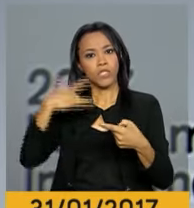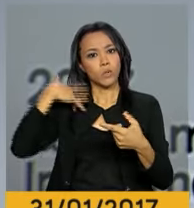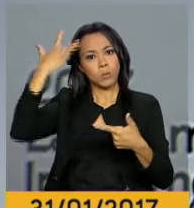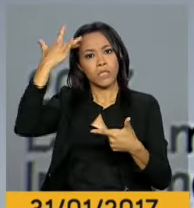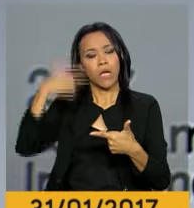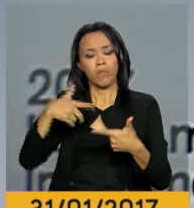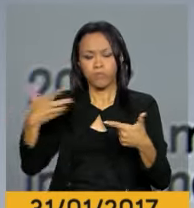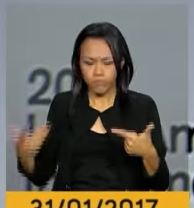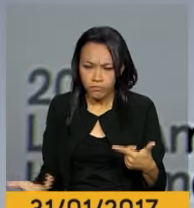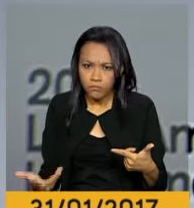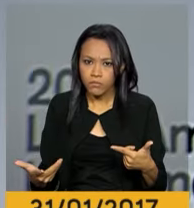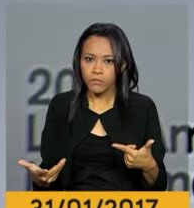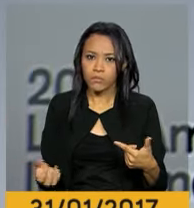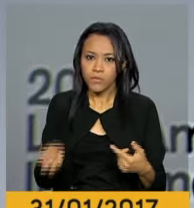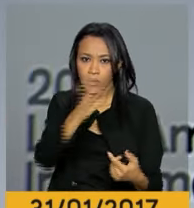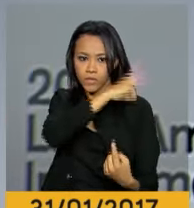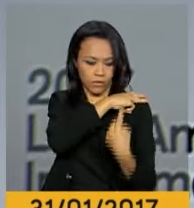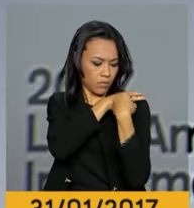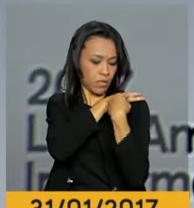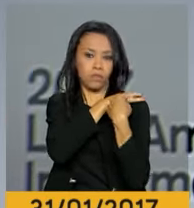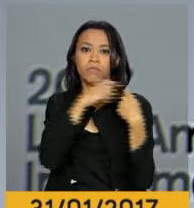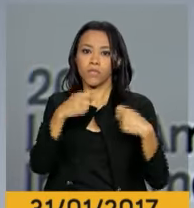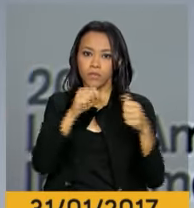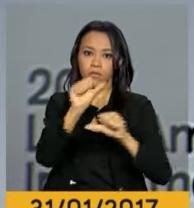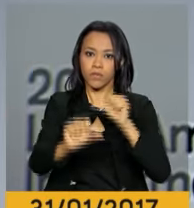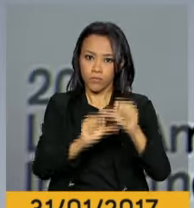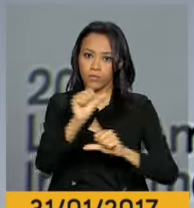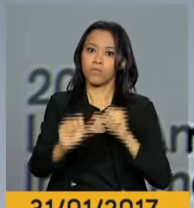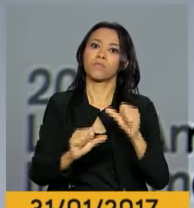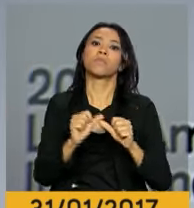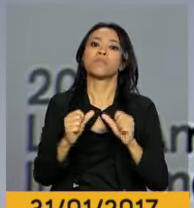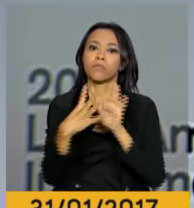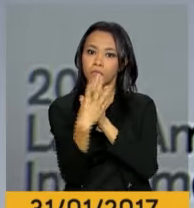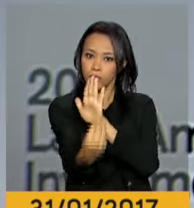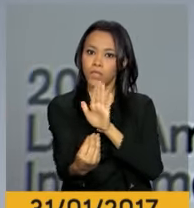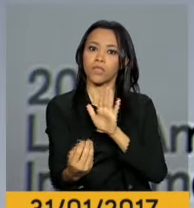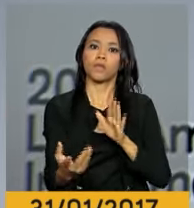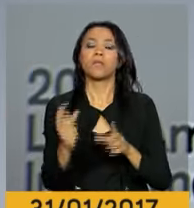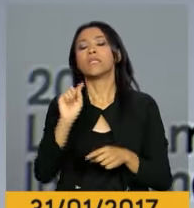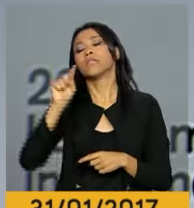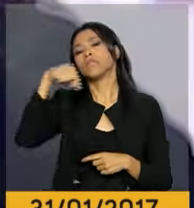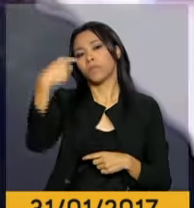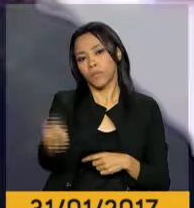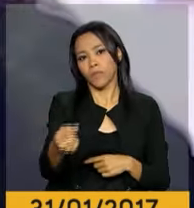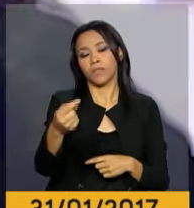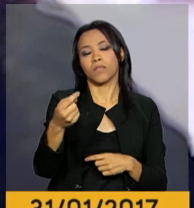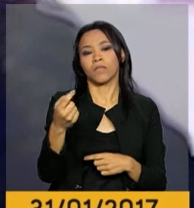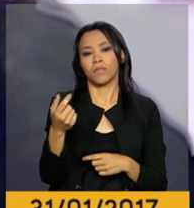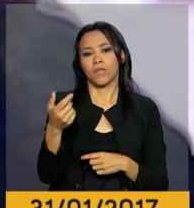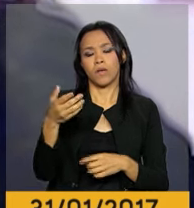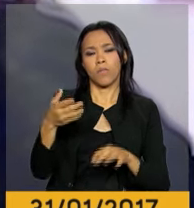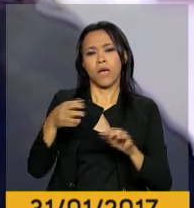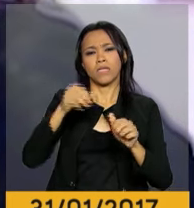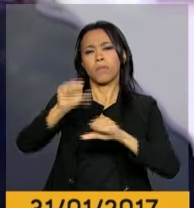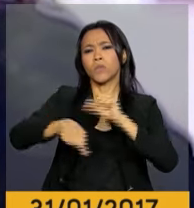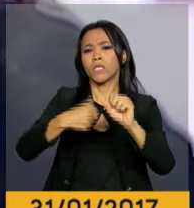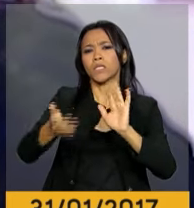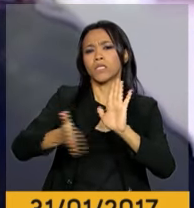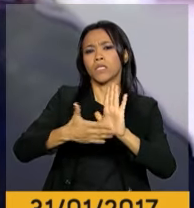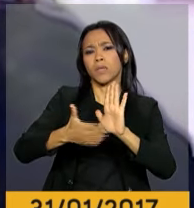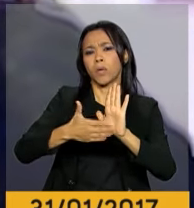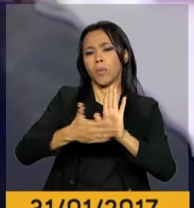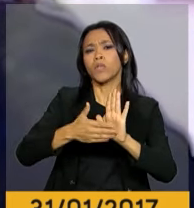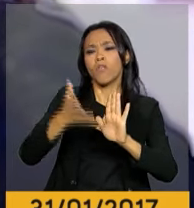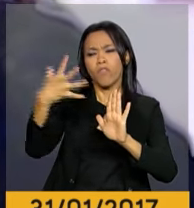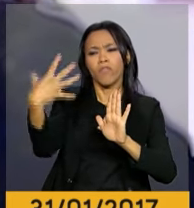ou seja o ensino médio precisava ser reformulado quando o Mendonça Filho me levou a hipótese de uma reforma do ensino médio eu disse vamos fazê-la por